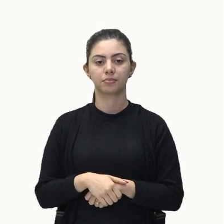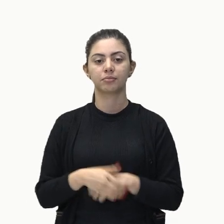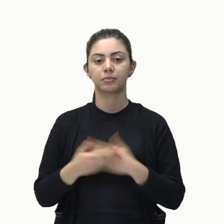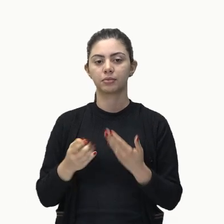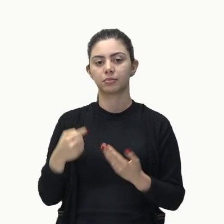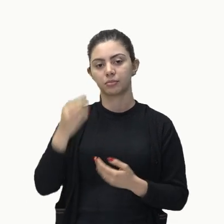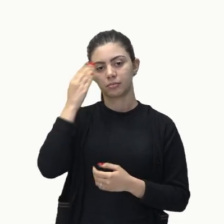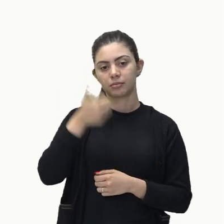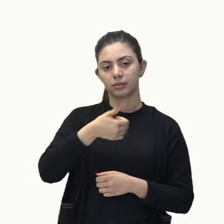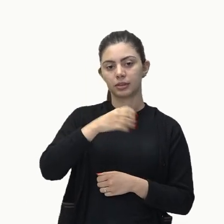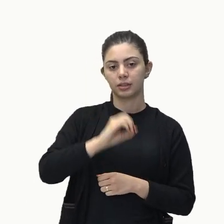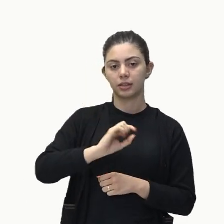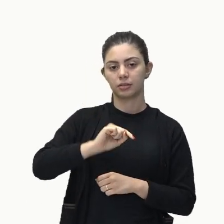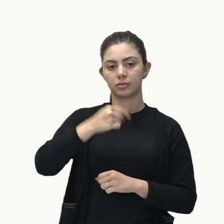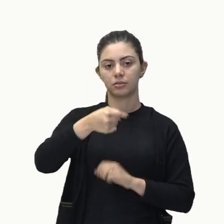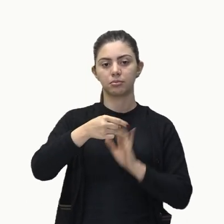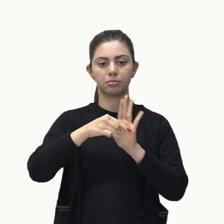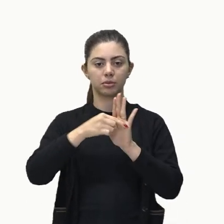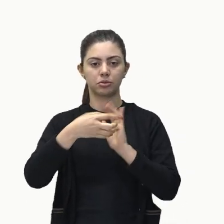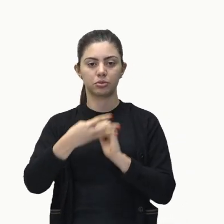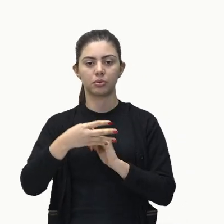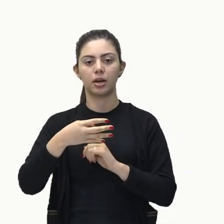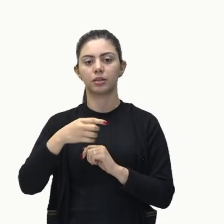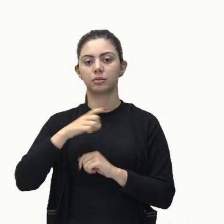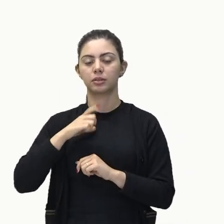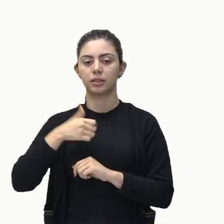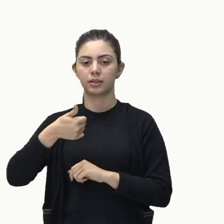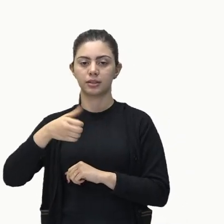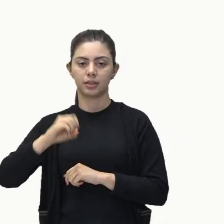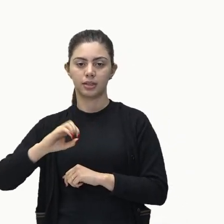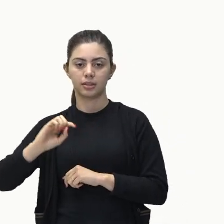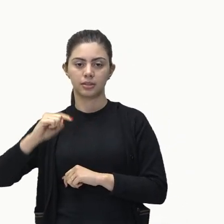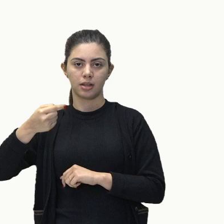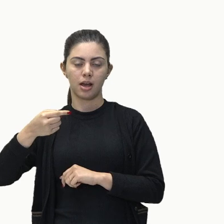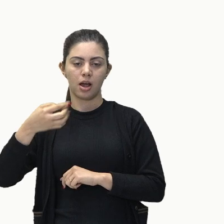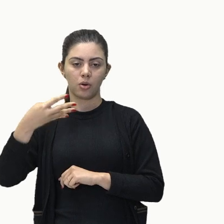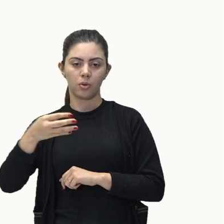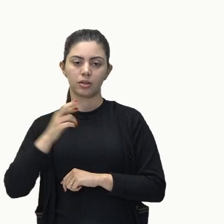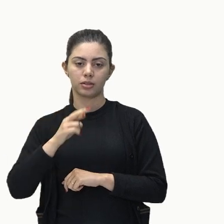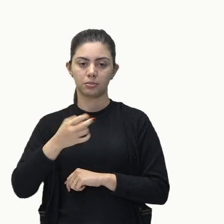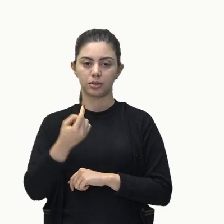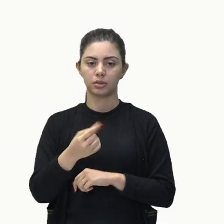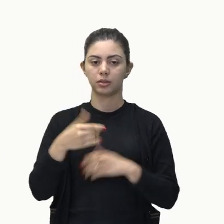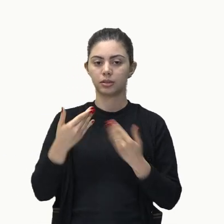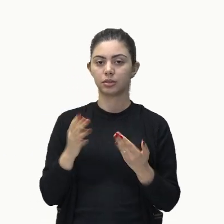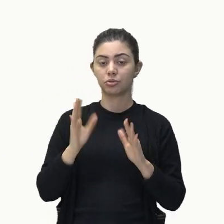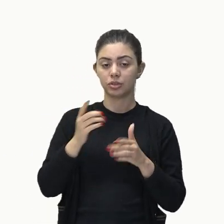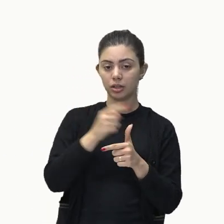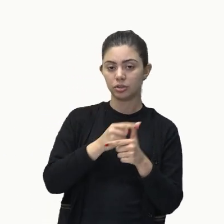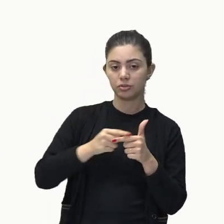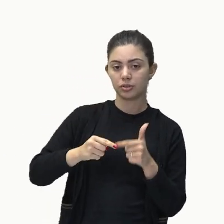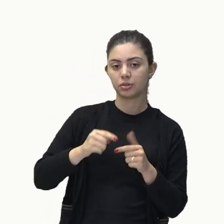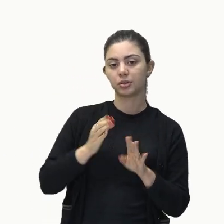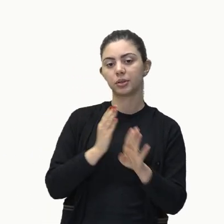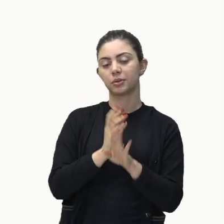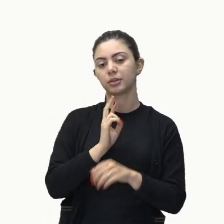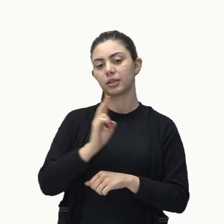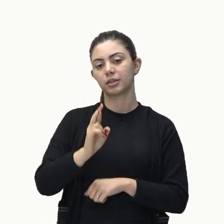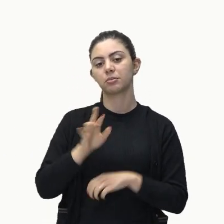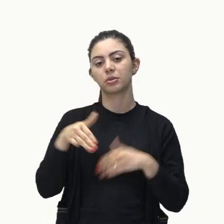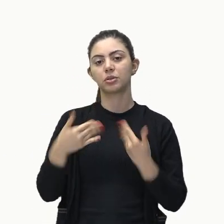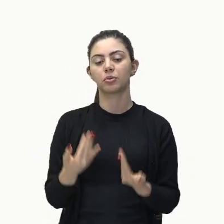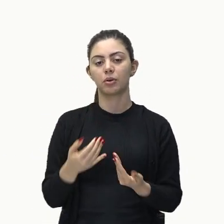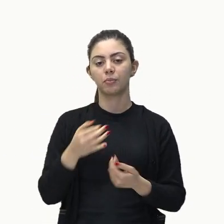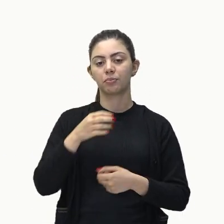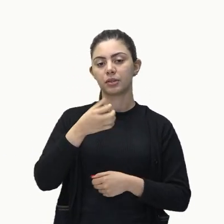5 vezes 1,5 é 7,5. E aí, quando divide por 0,12, nós encontramos, então, aqui a nossa resposta,